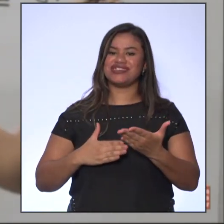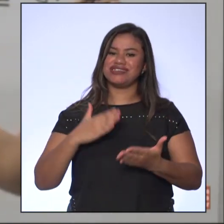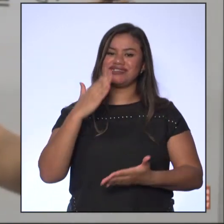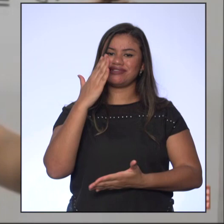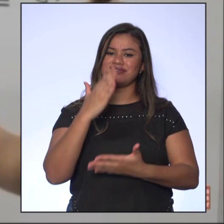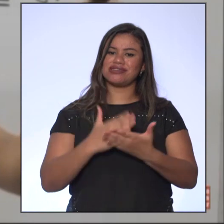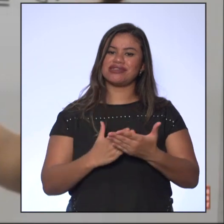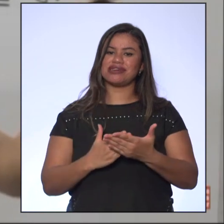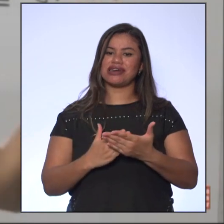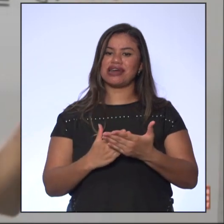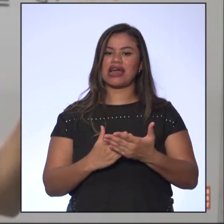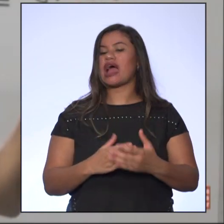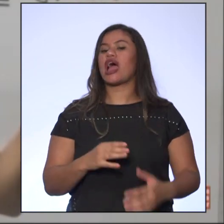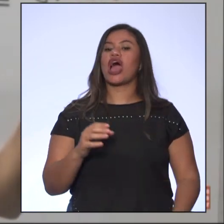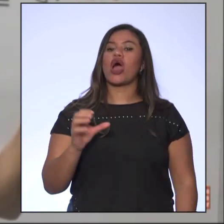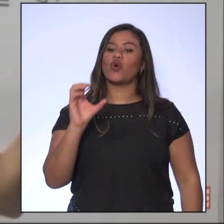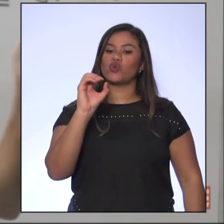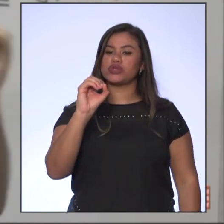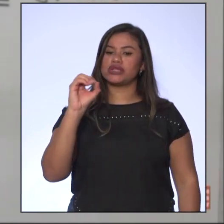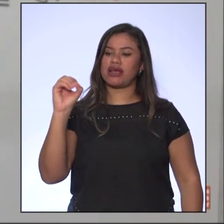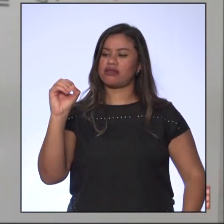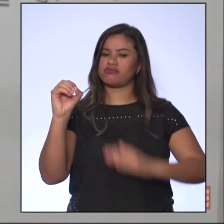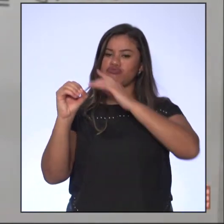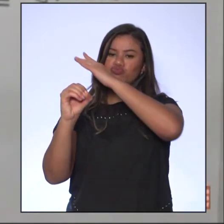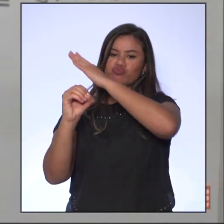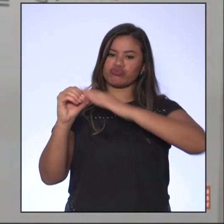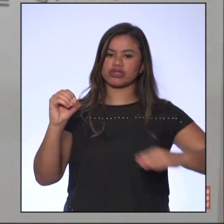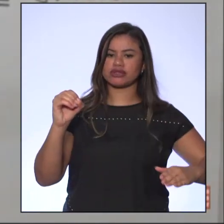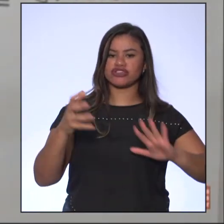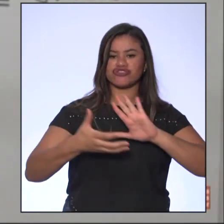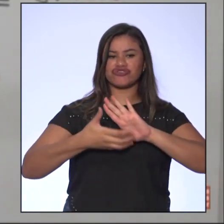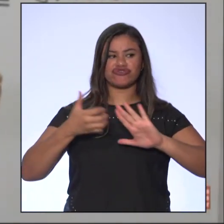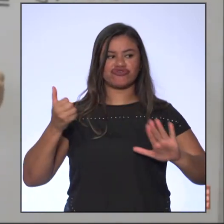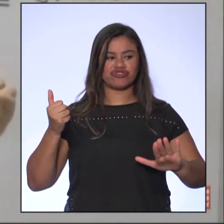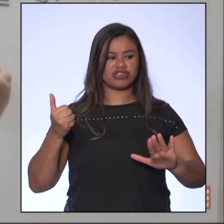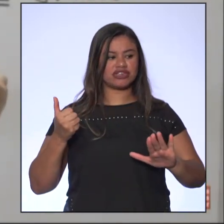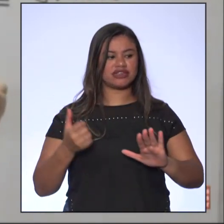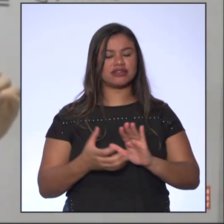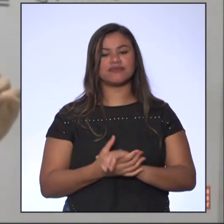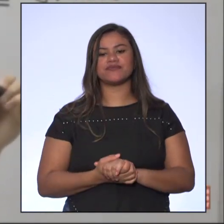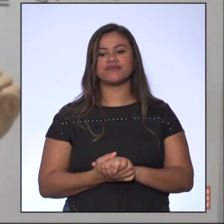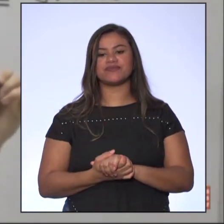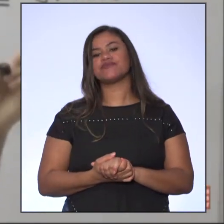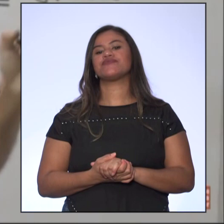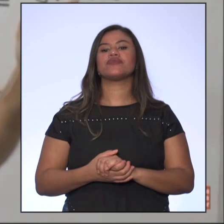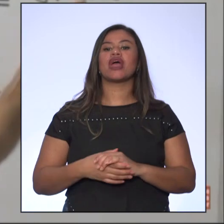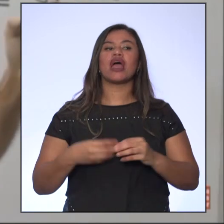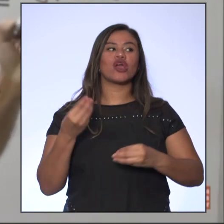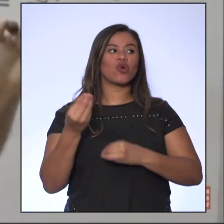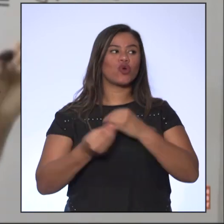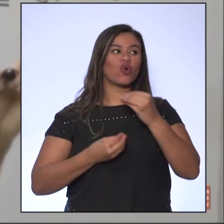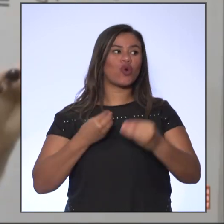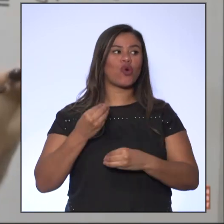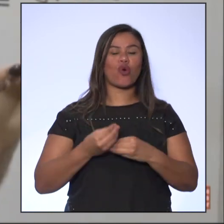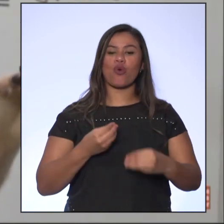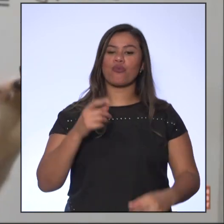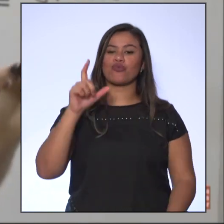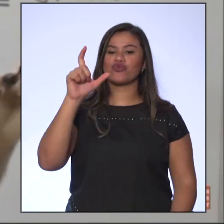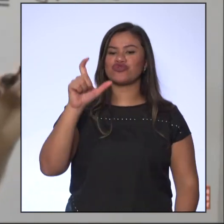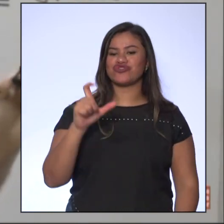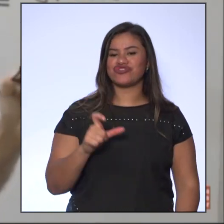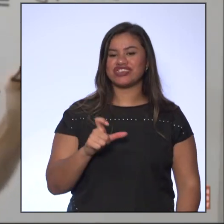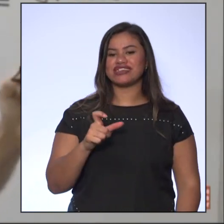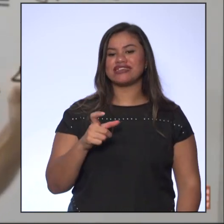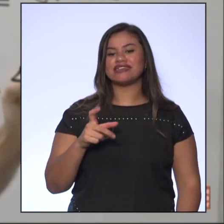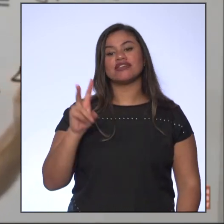Você pachaca esses dois zeros com esses dois zeros. E aí ficou, então, o valor do X 46 vezes